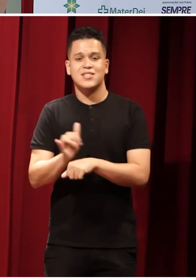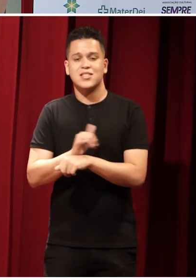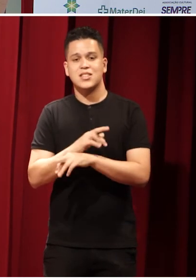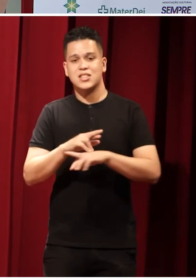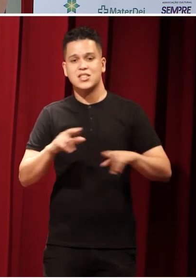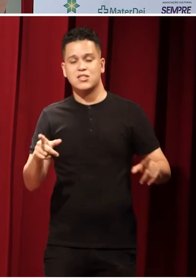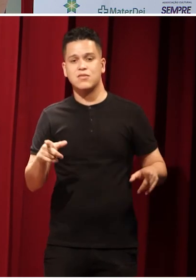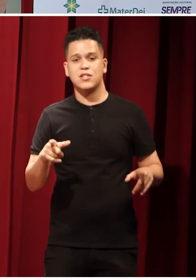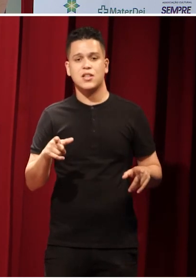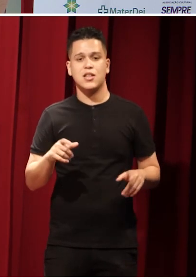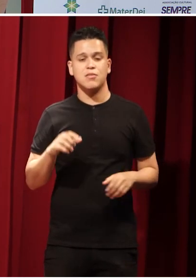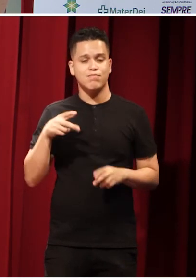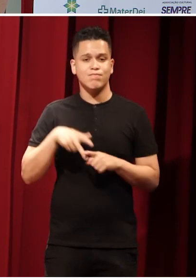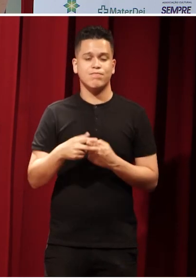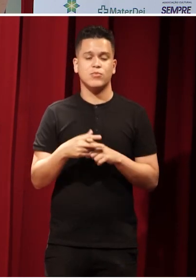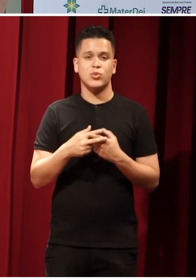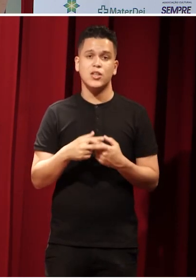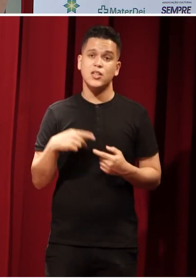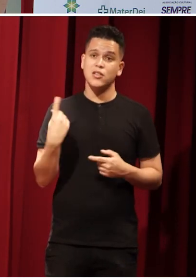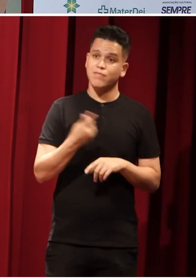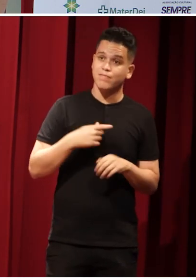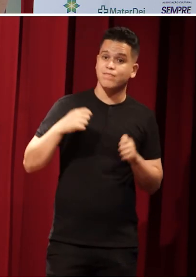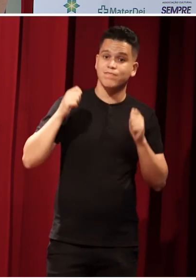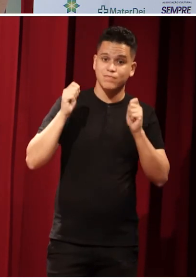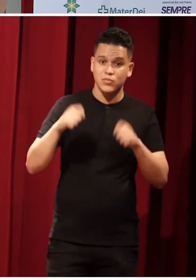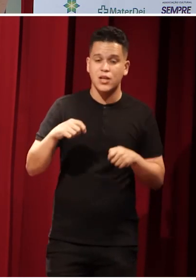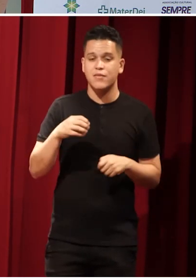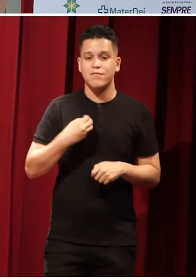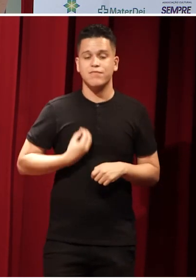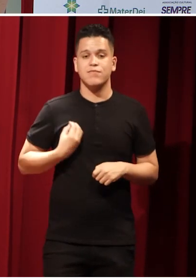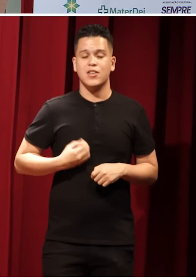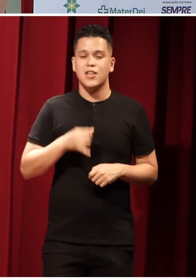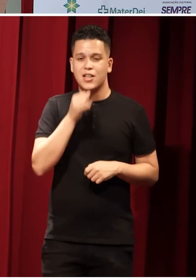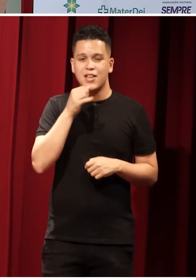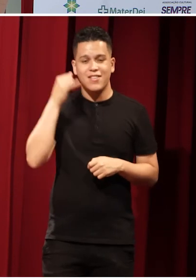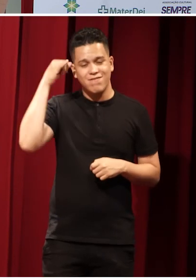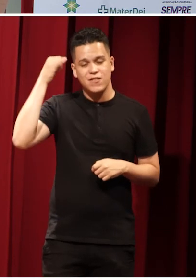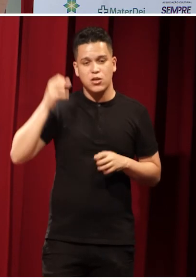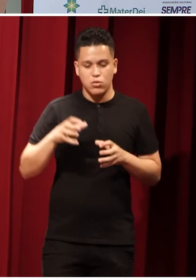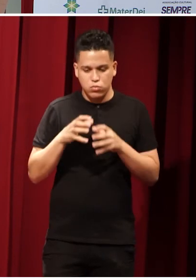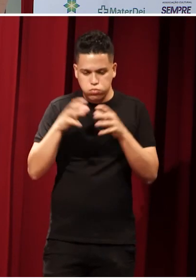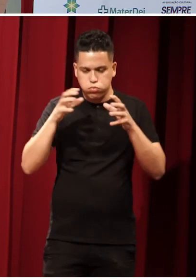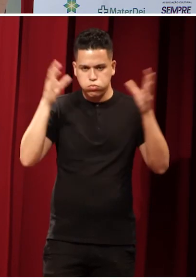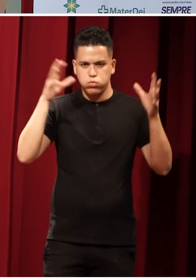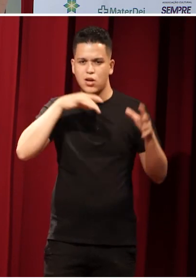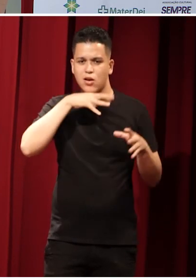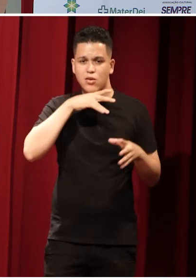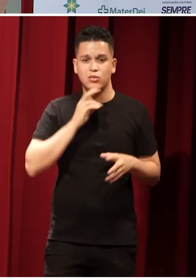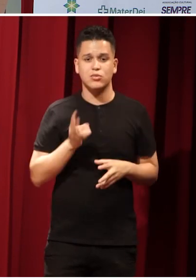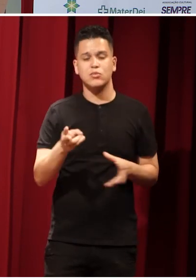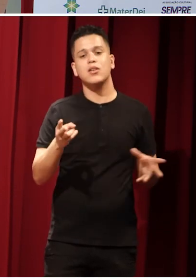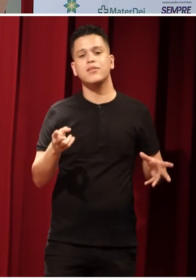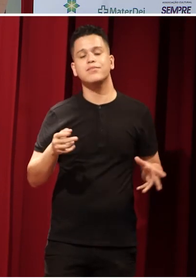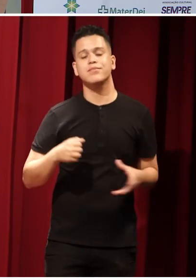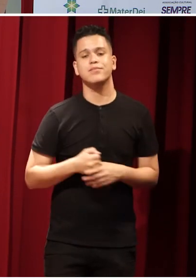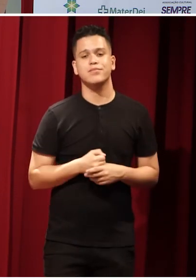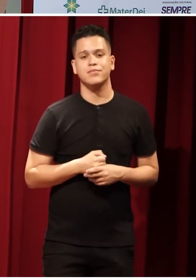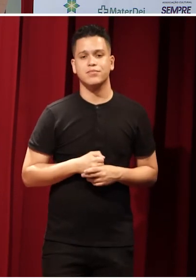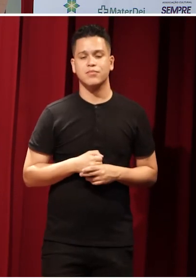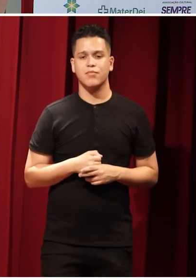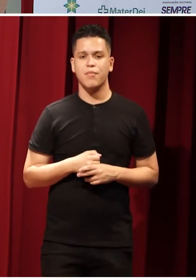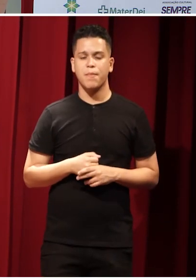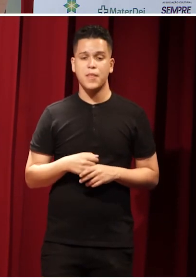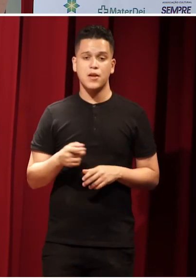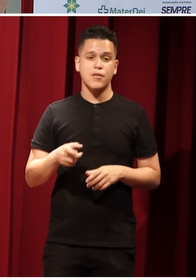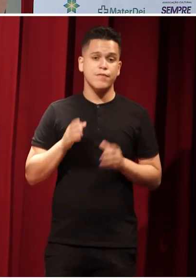existem alternativas e que a vida sob uma sociedade de baixo carbono, a vida dos